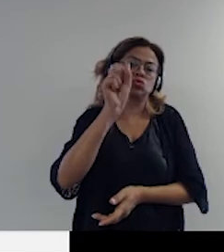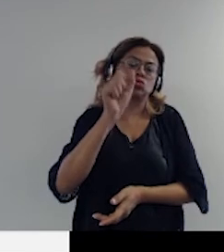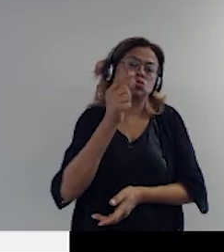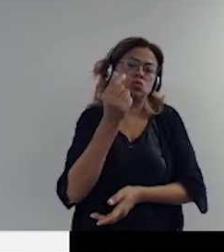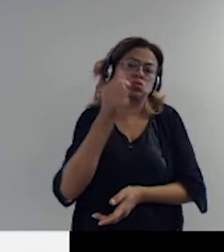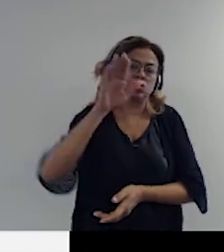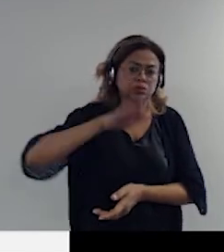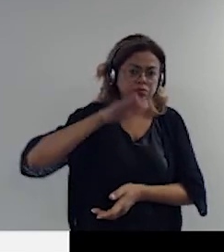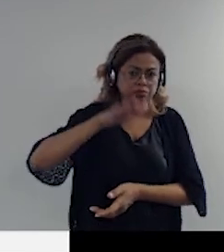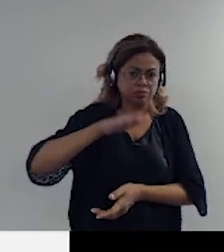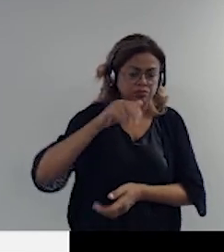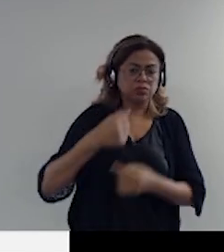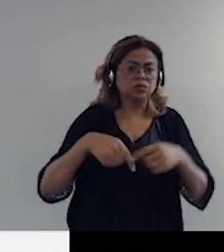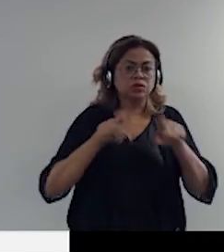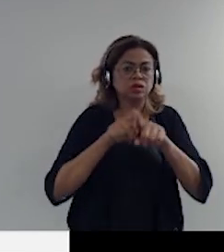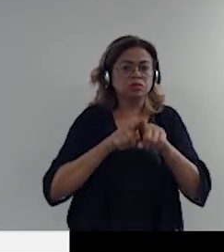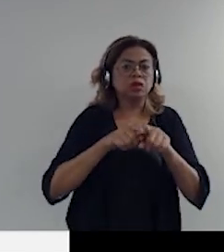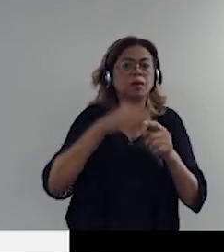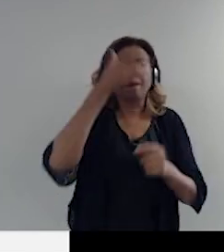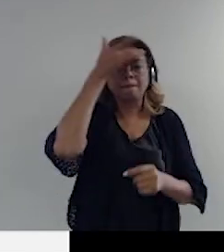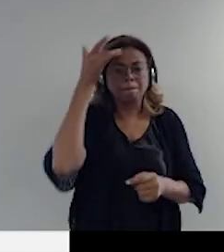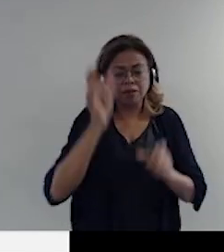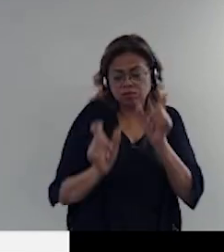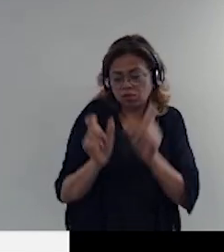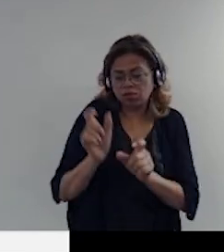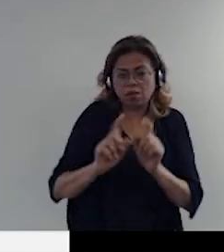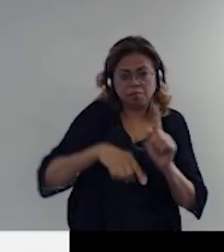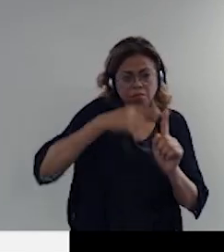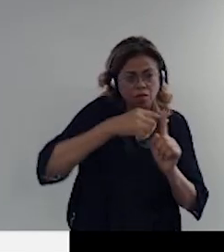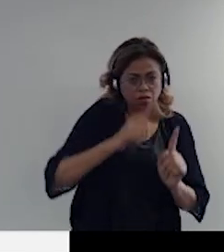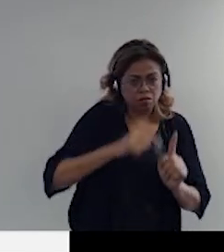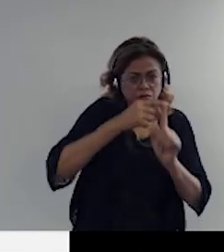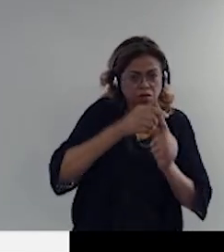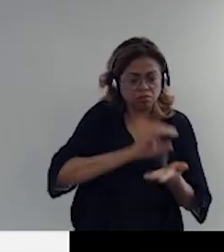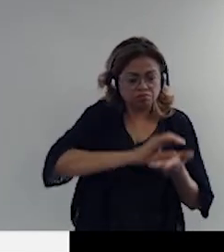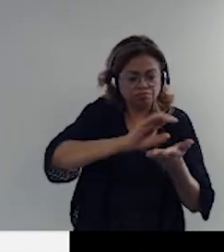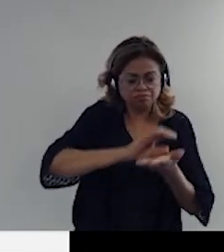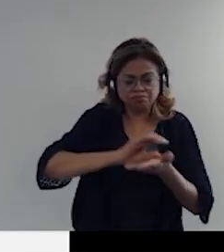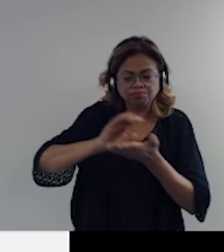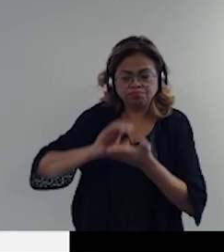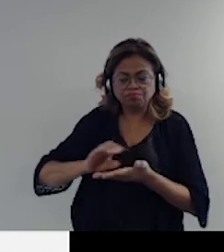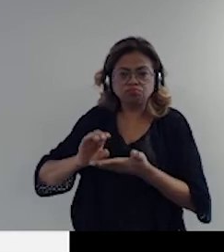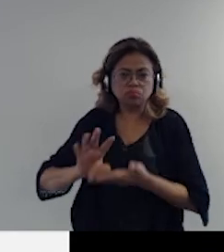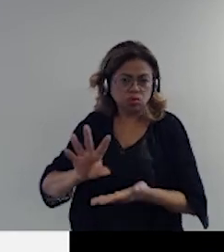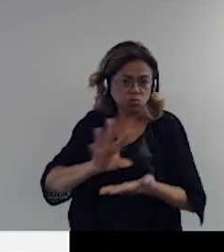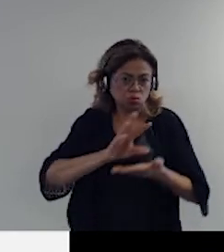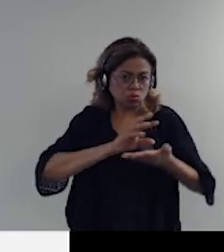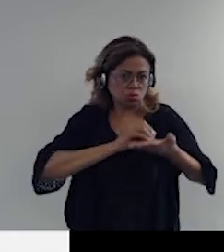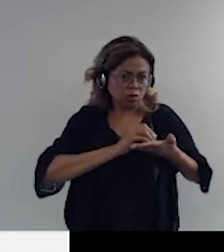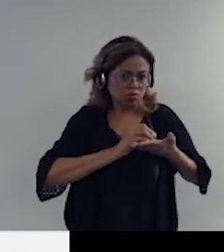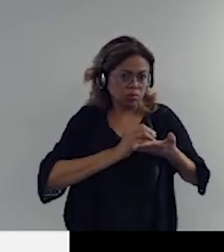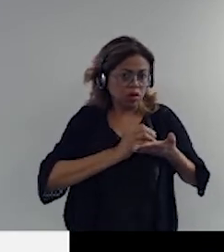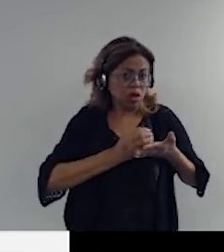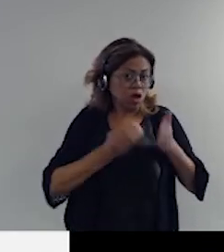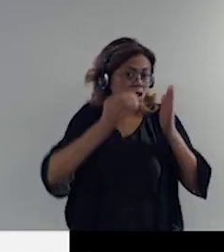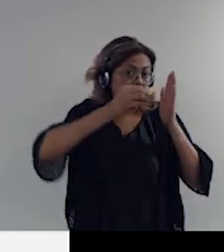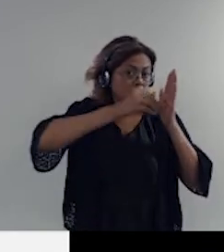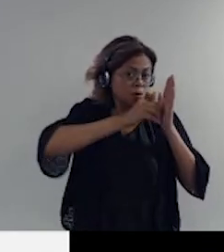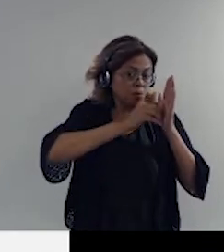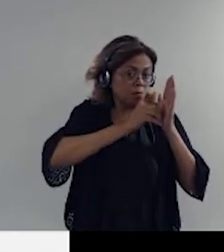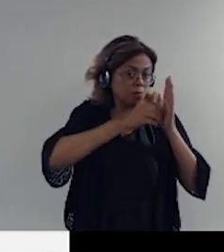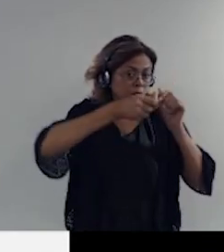mais investidores deixem seus recursos dentro da Bolsa de Valores. Isso, por um lado, é bom,